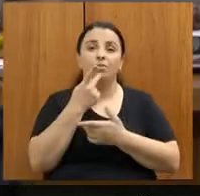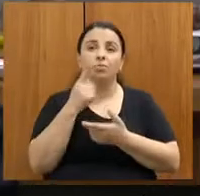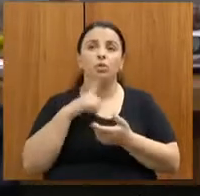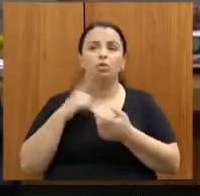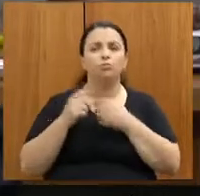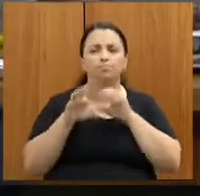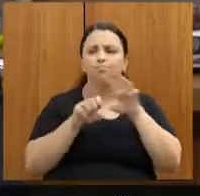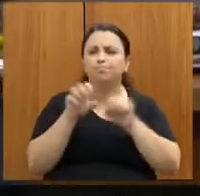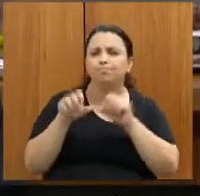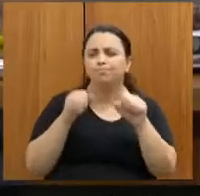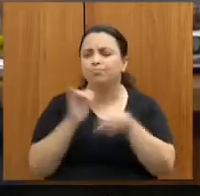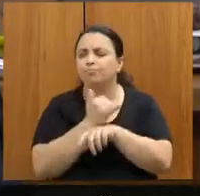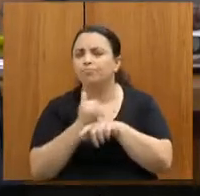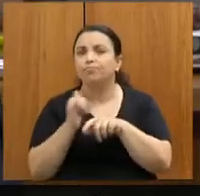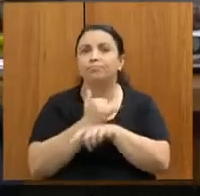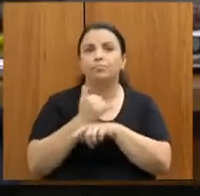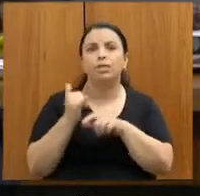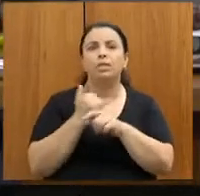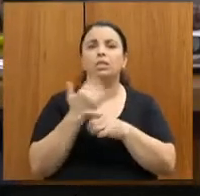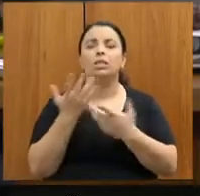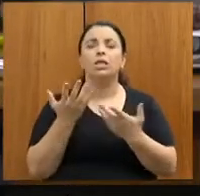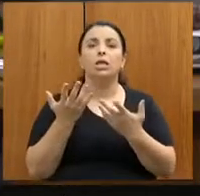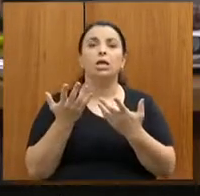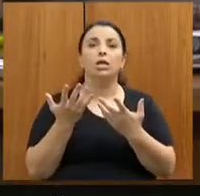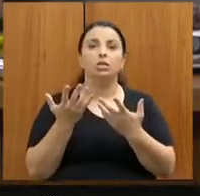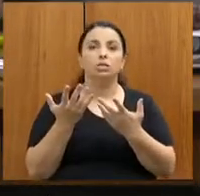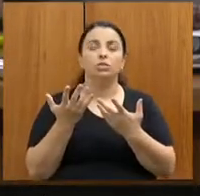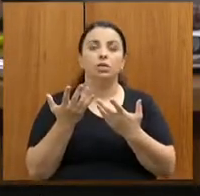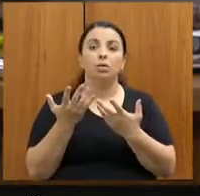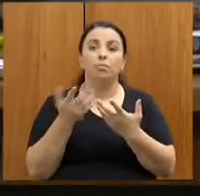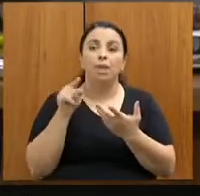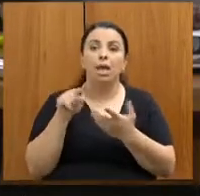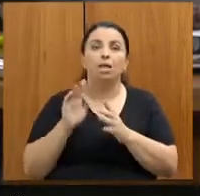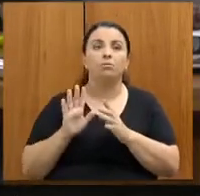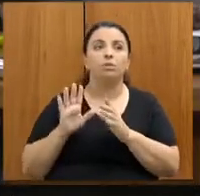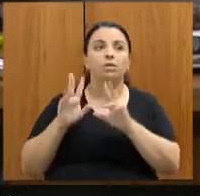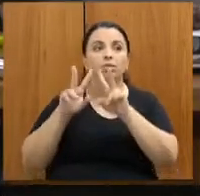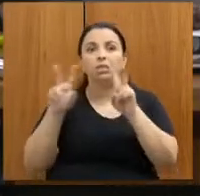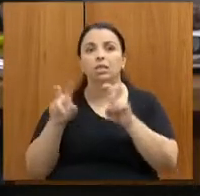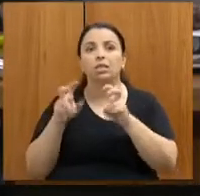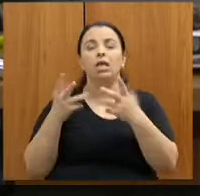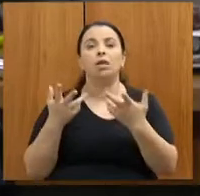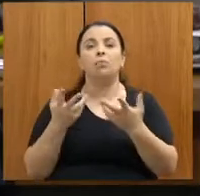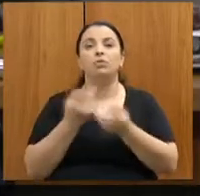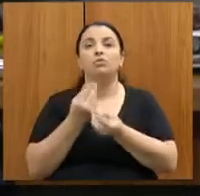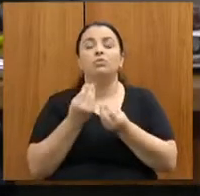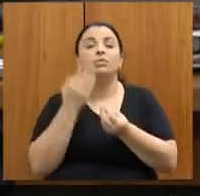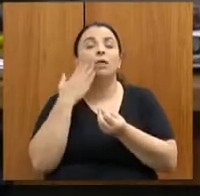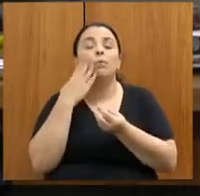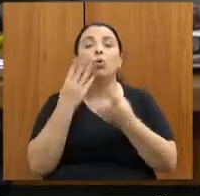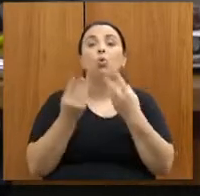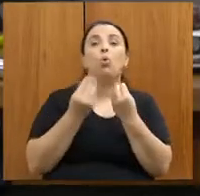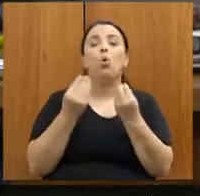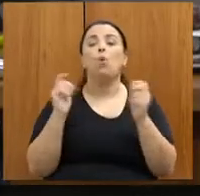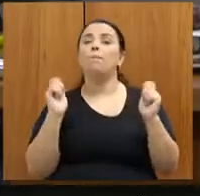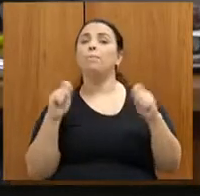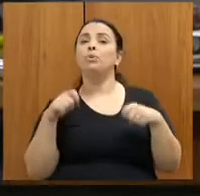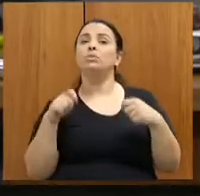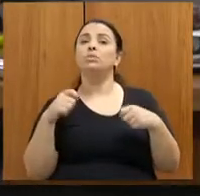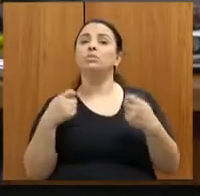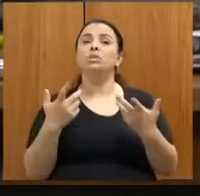alternativas eu estive pessoalmente em Brasília buscando alternativas para essa questão é de ver como é possível é